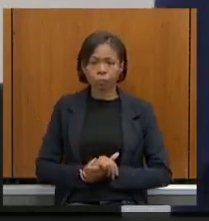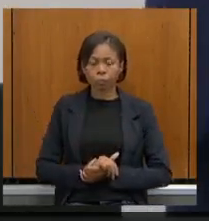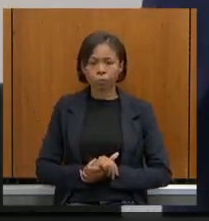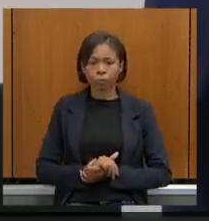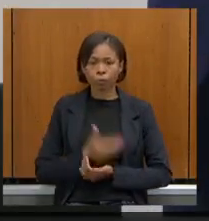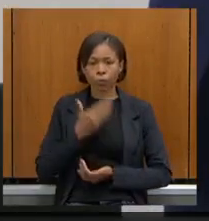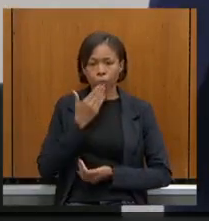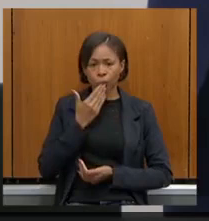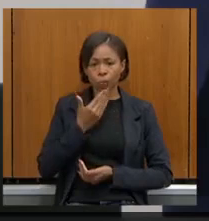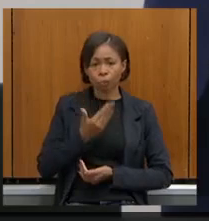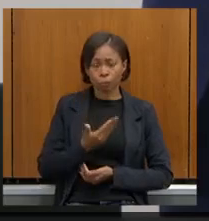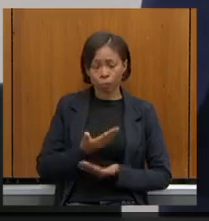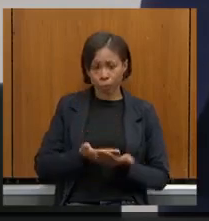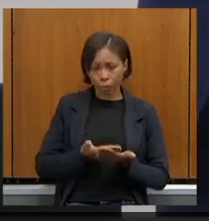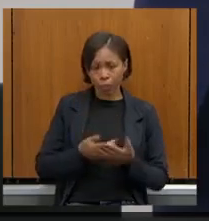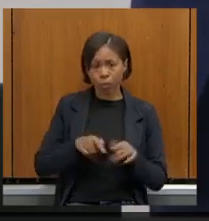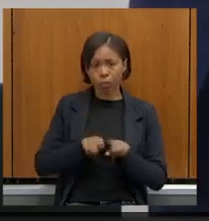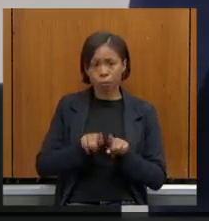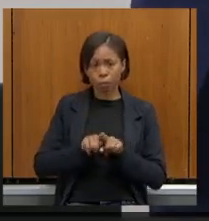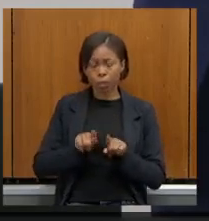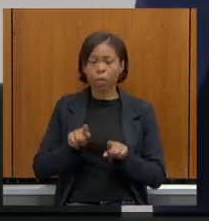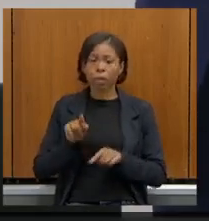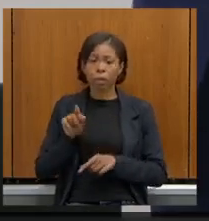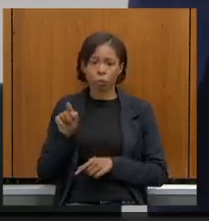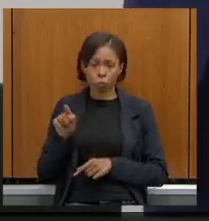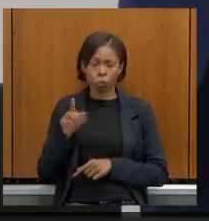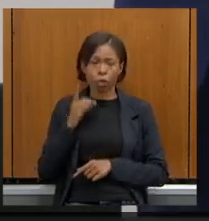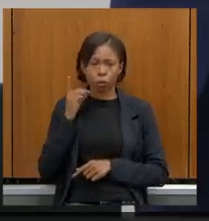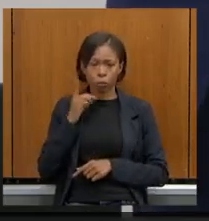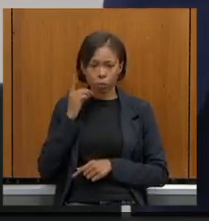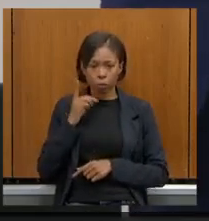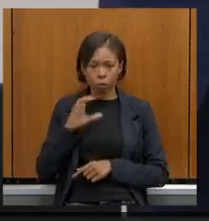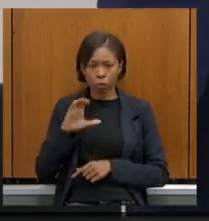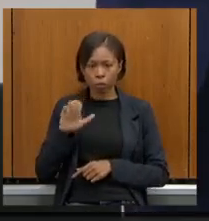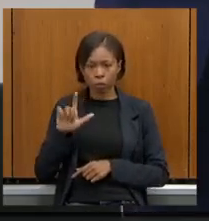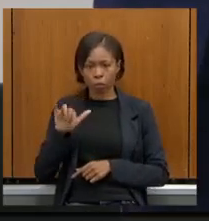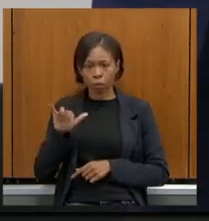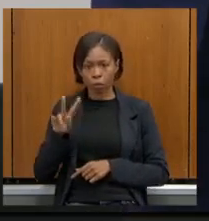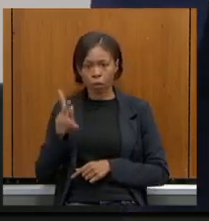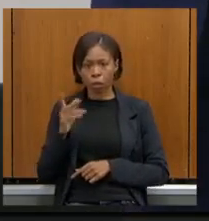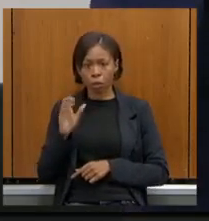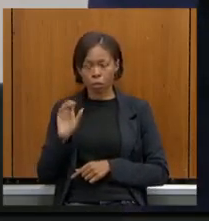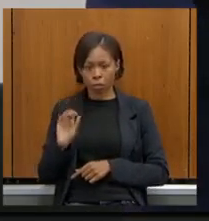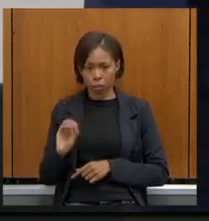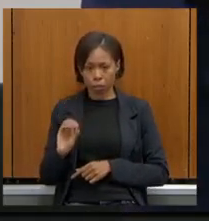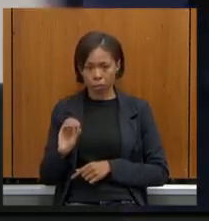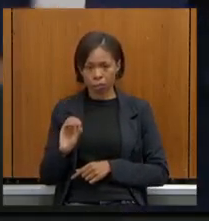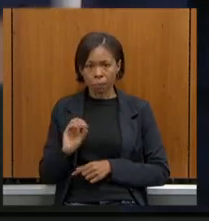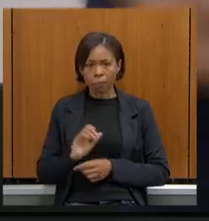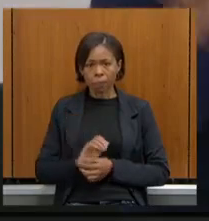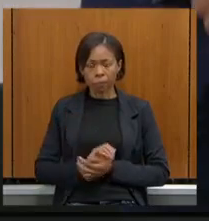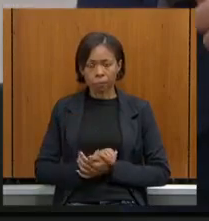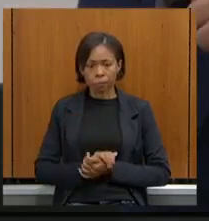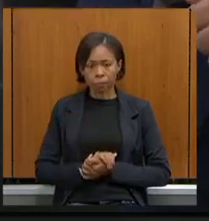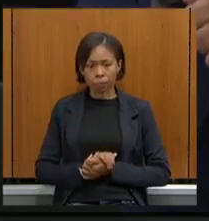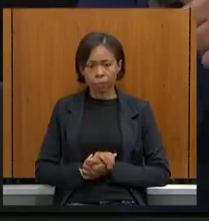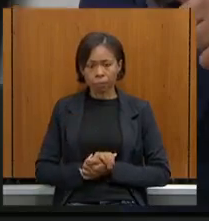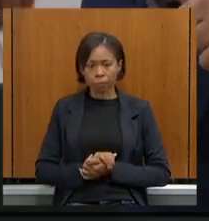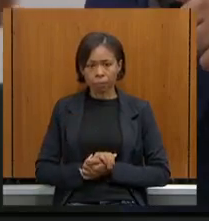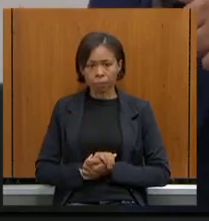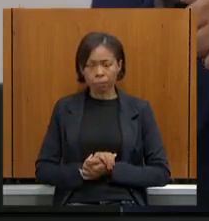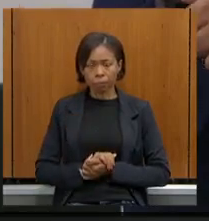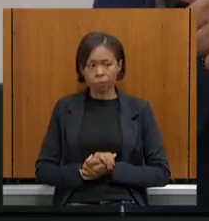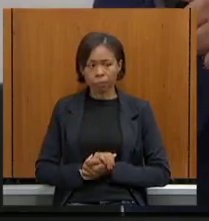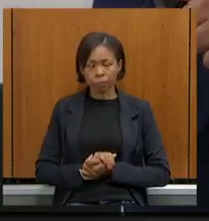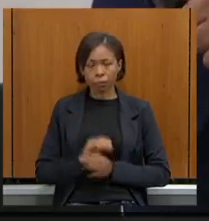requerimento também do deputado Celinho do Citorcel também do PCdoB é com